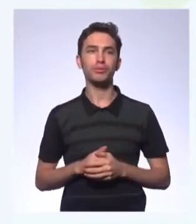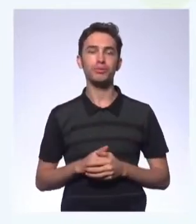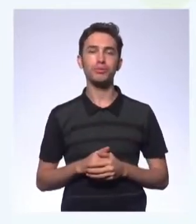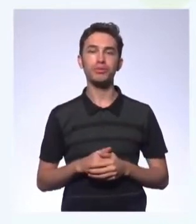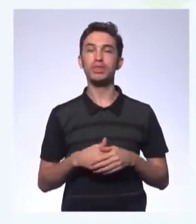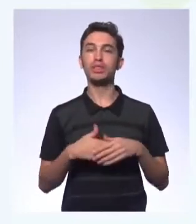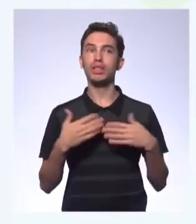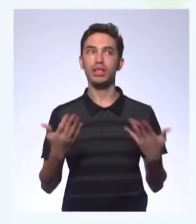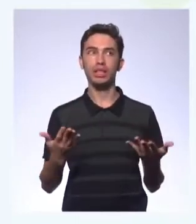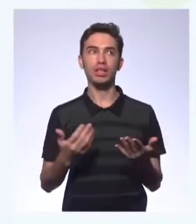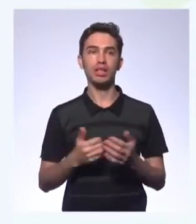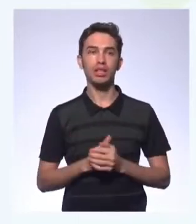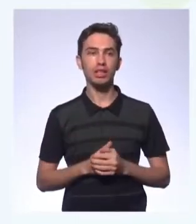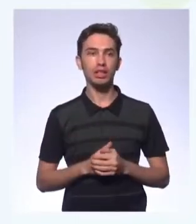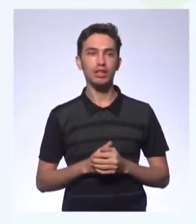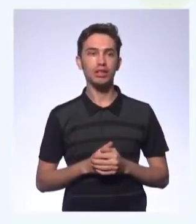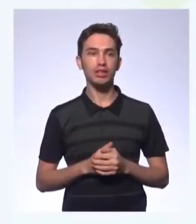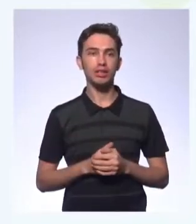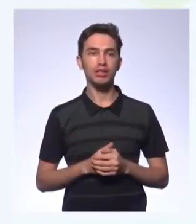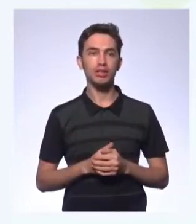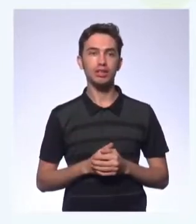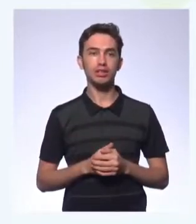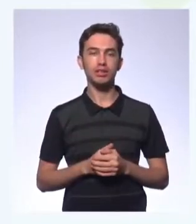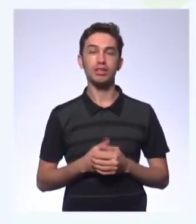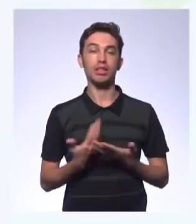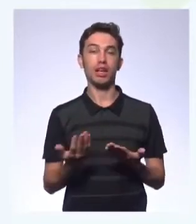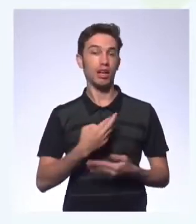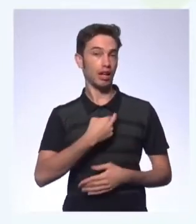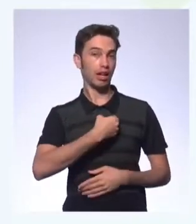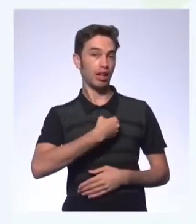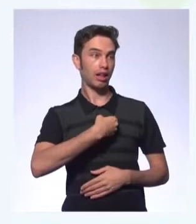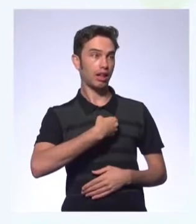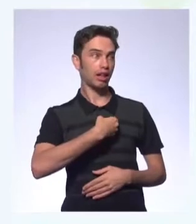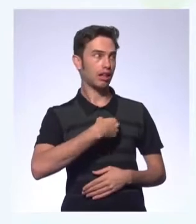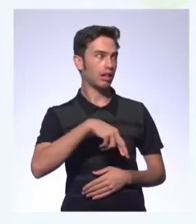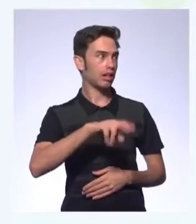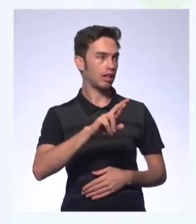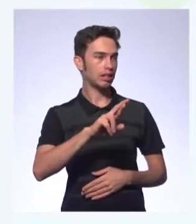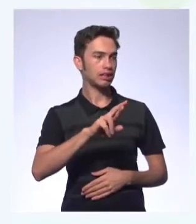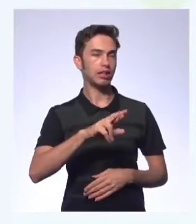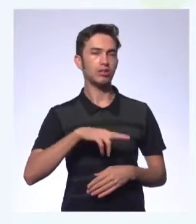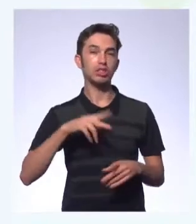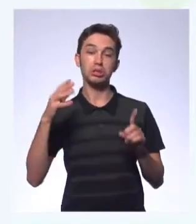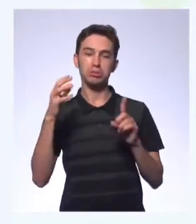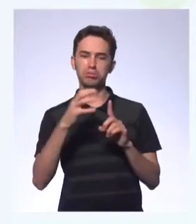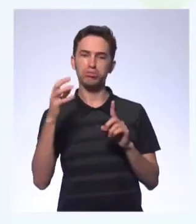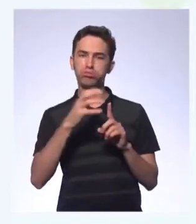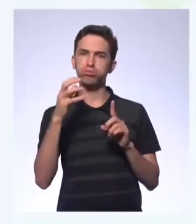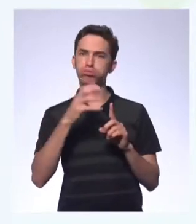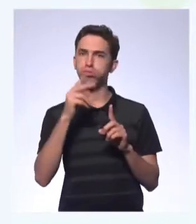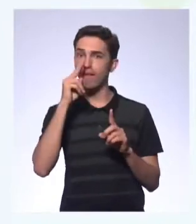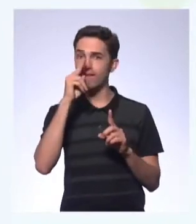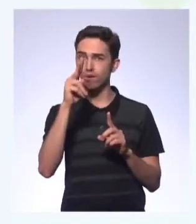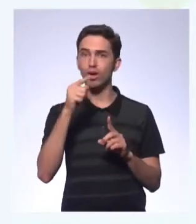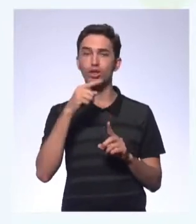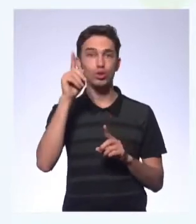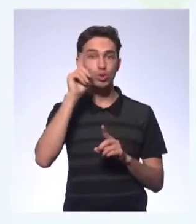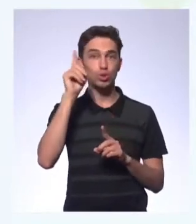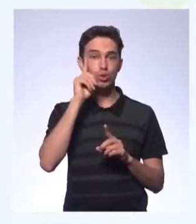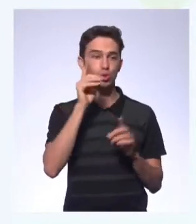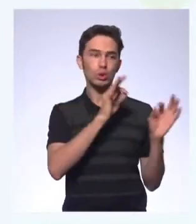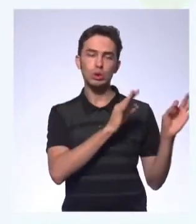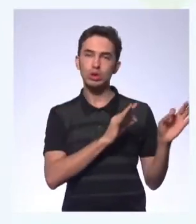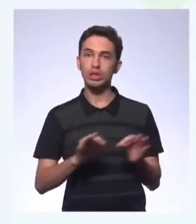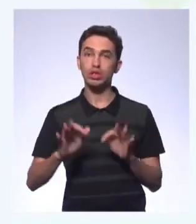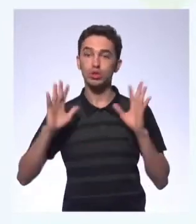E como a religião exercia enorme influência no cotidiano de